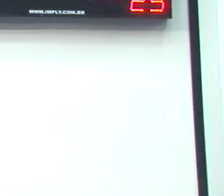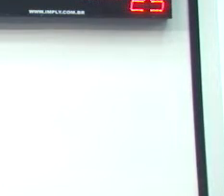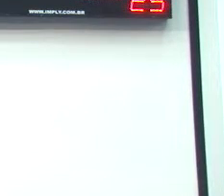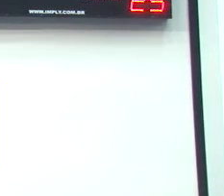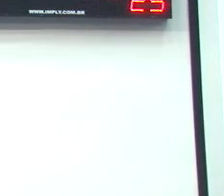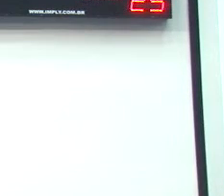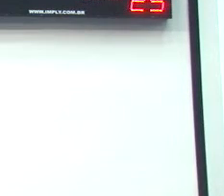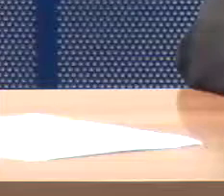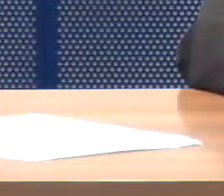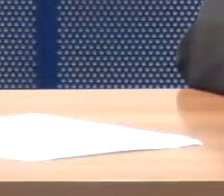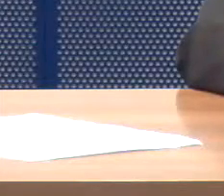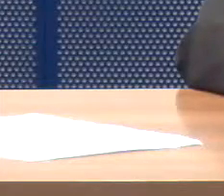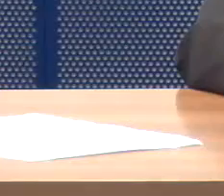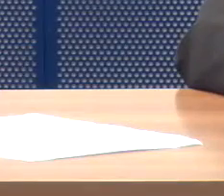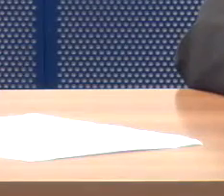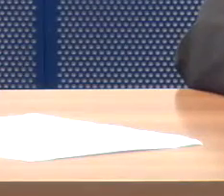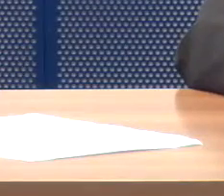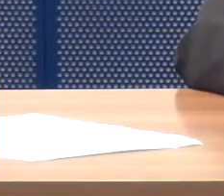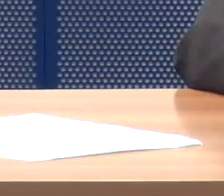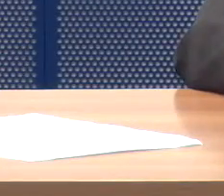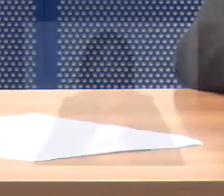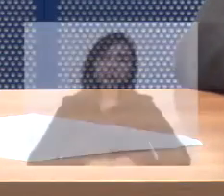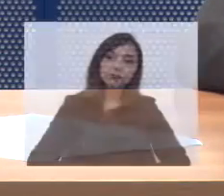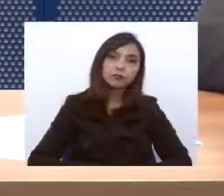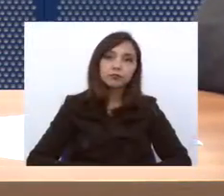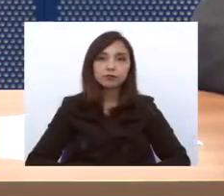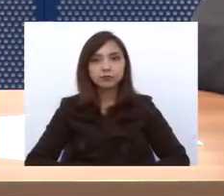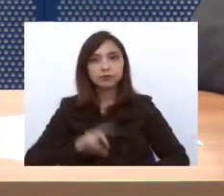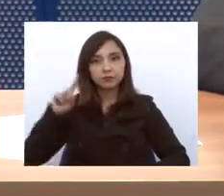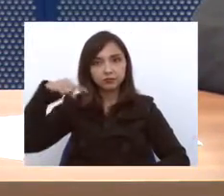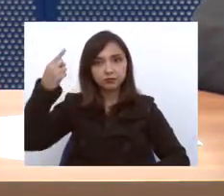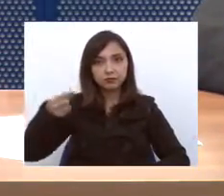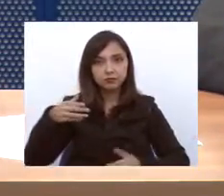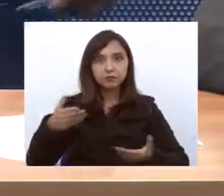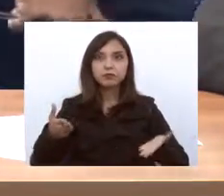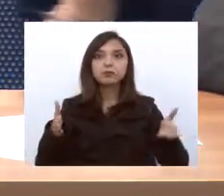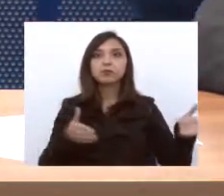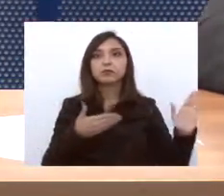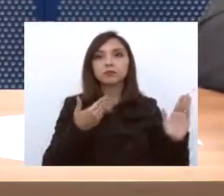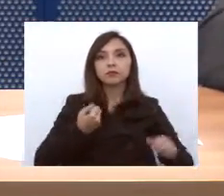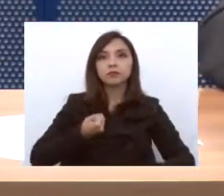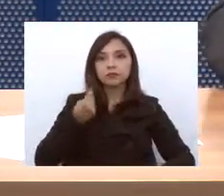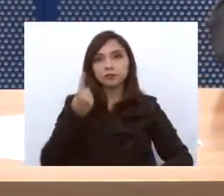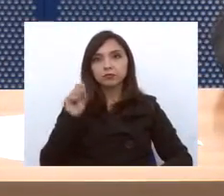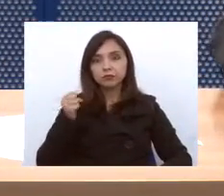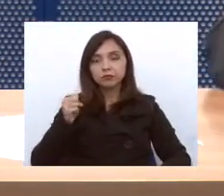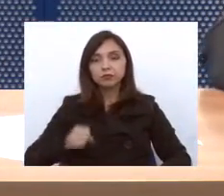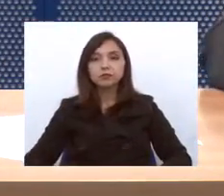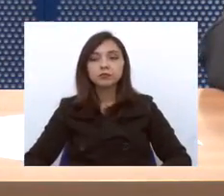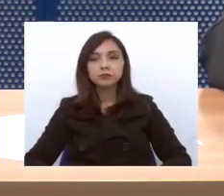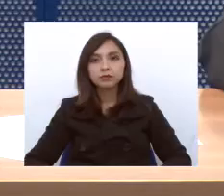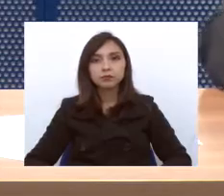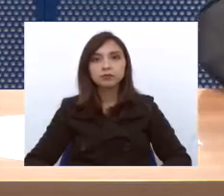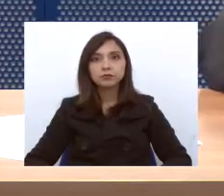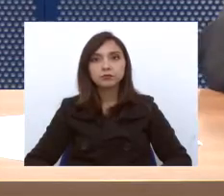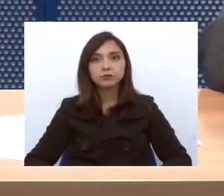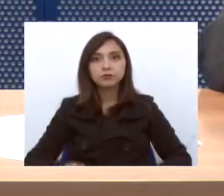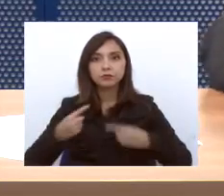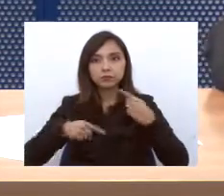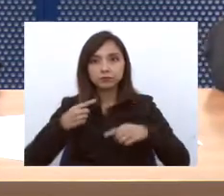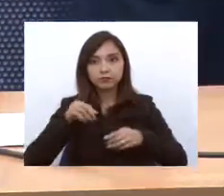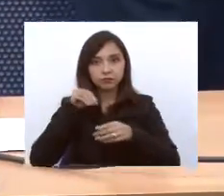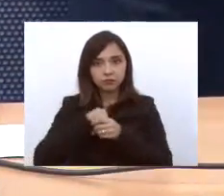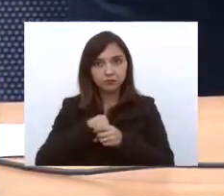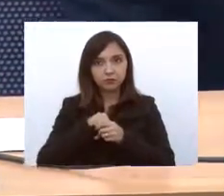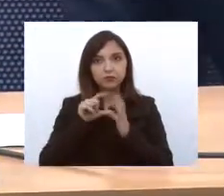Encerrada a votação, aprovado para a ordem do dia da próxima sessão. Item 18, senhor secretário para a leitura. Primeira discussão e votação